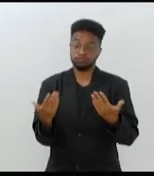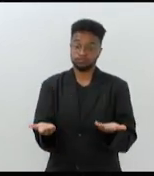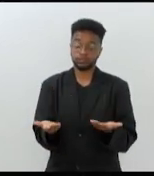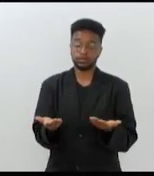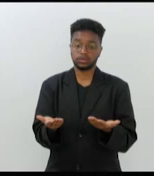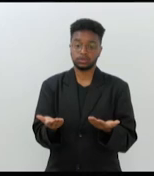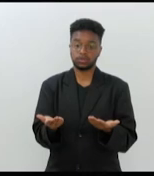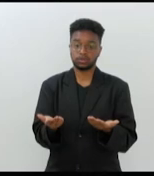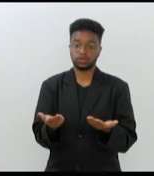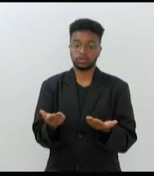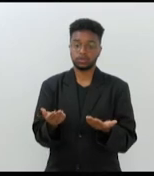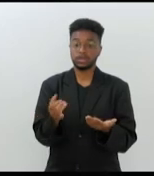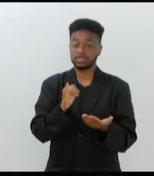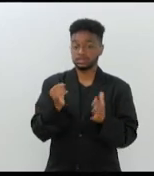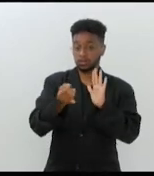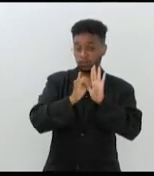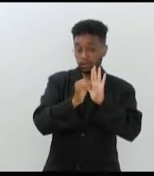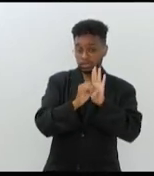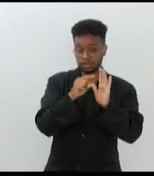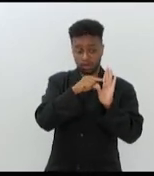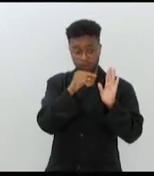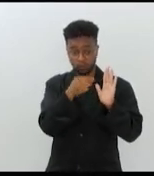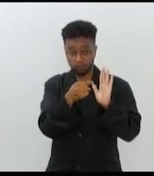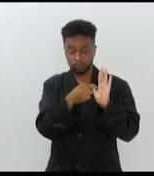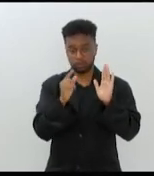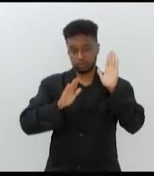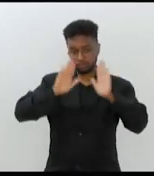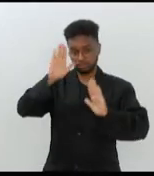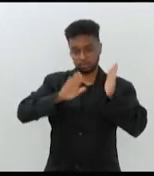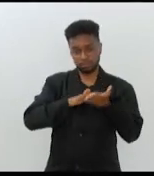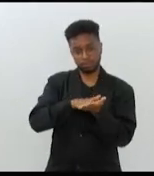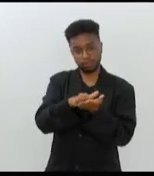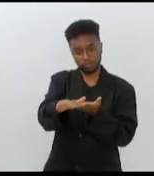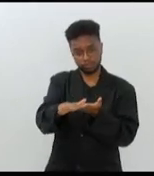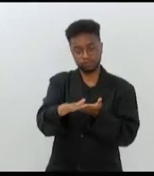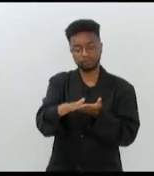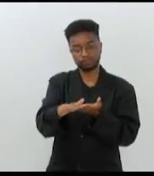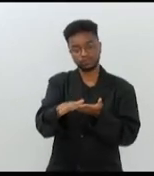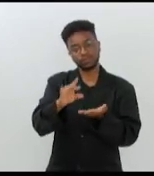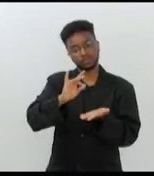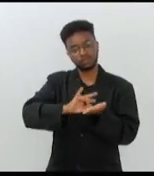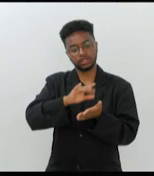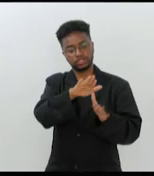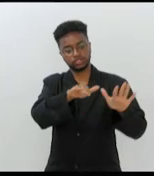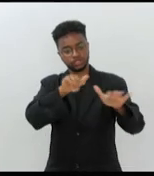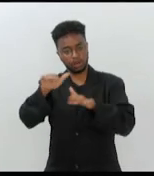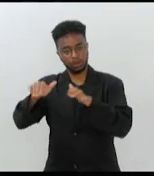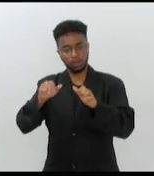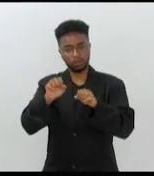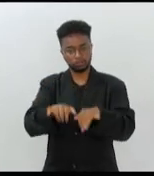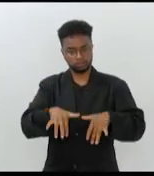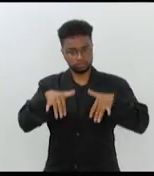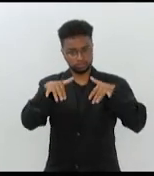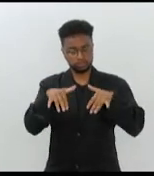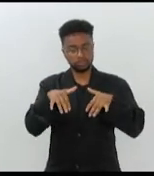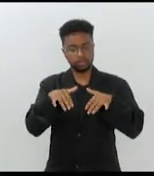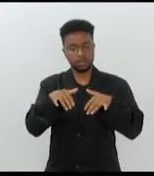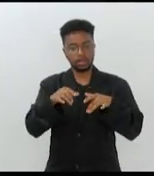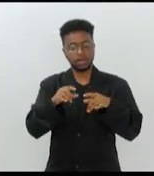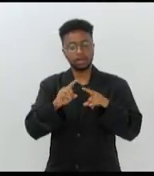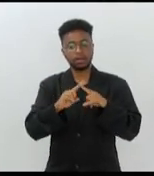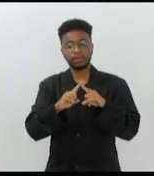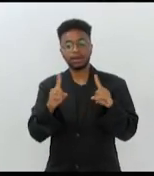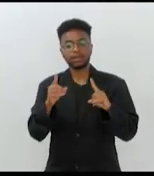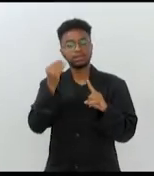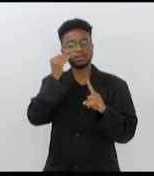bem, esse edital de licitação, que foi publicado, na verdade, um chamamento de audiência, ele é